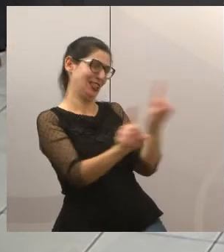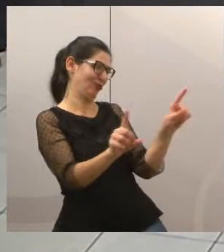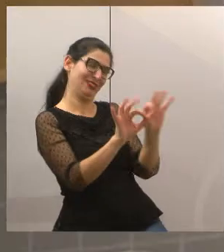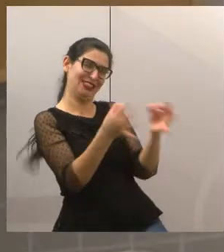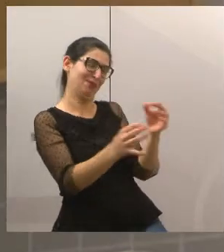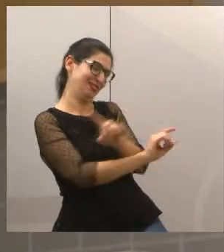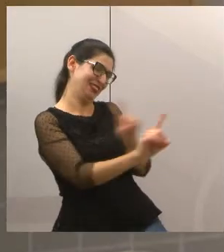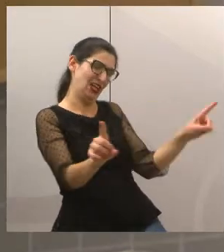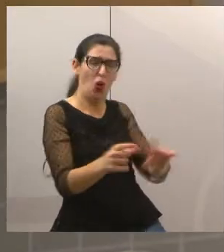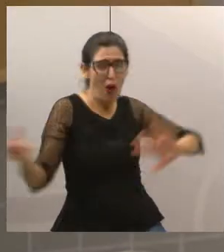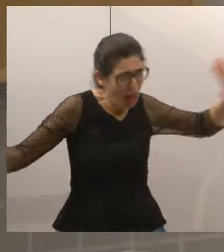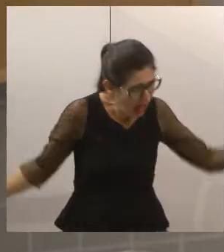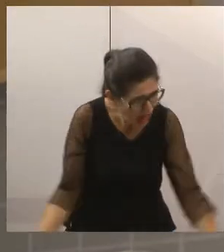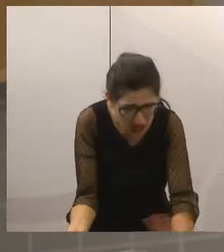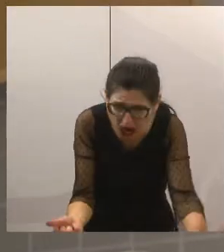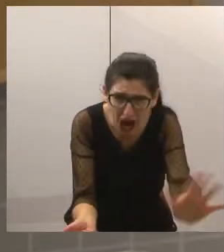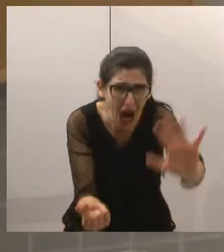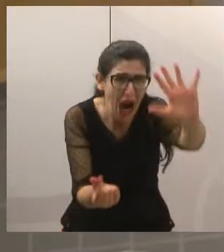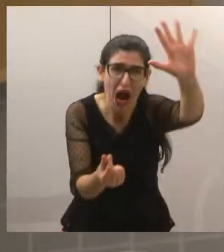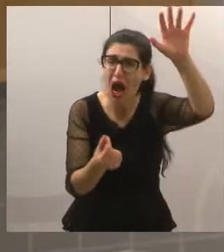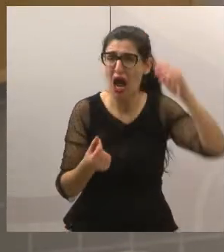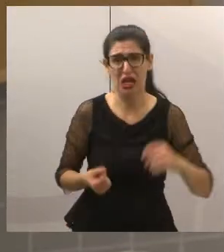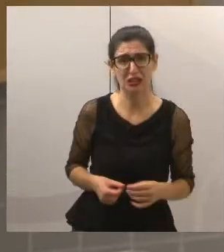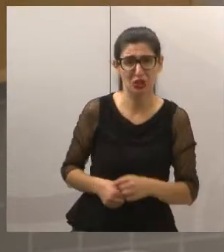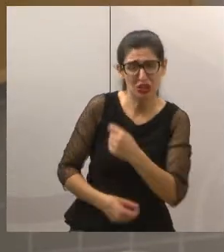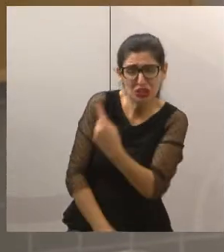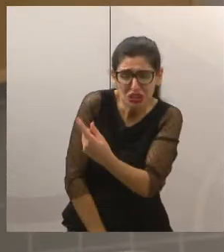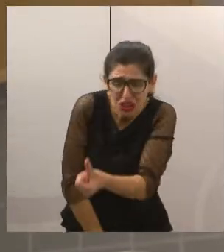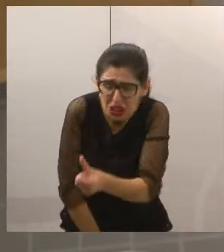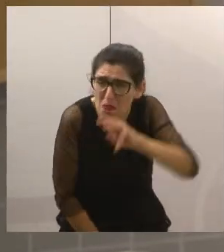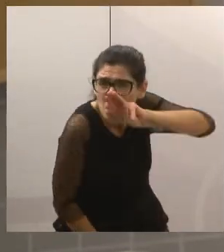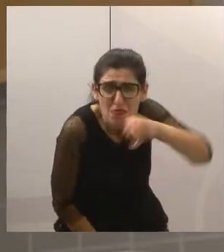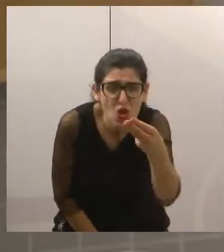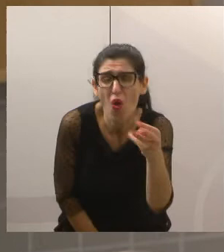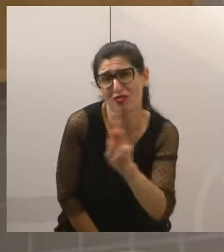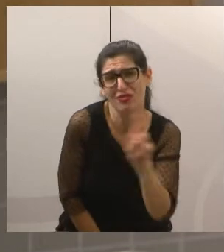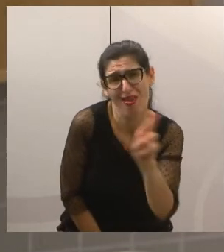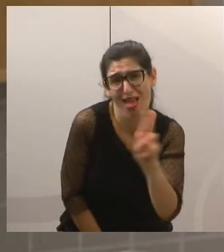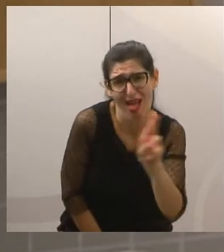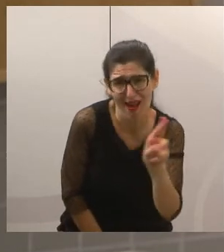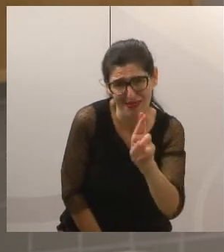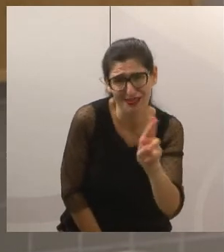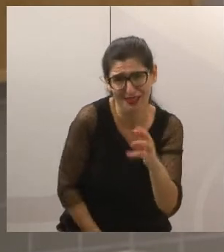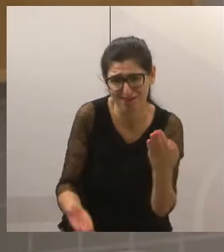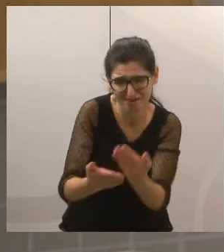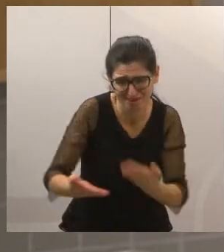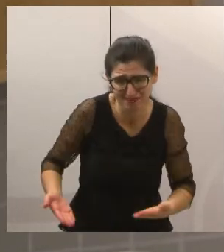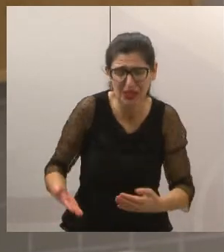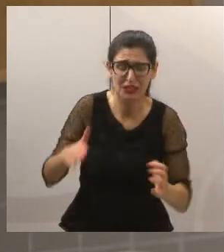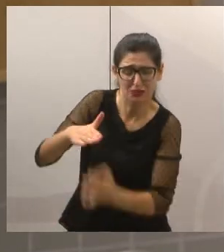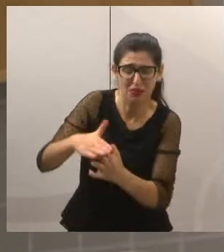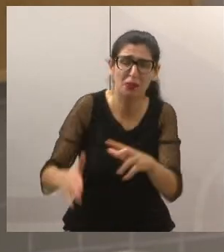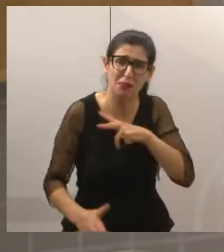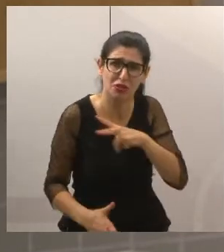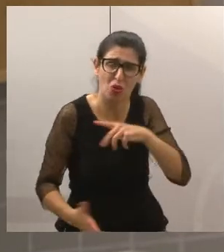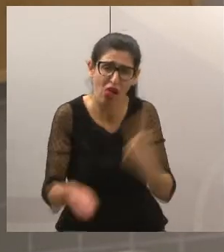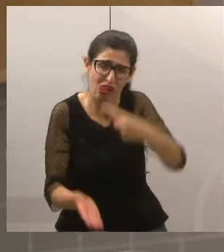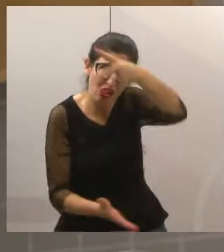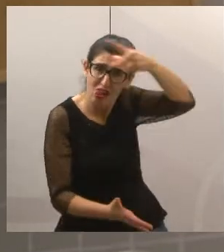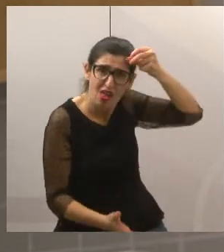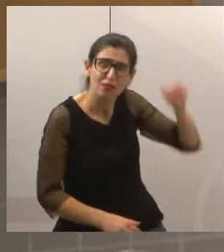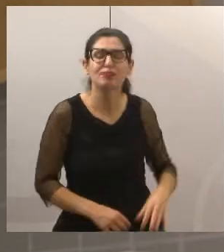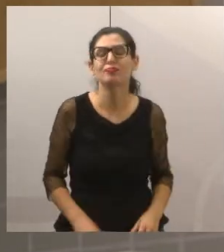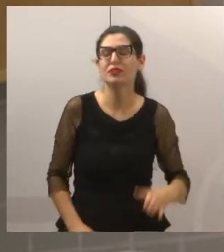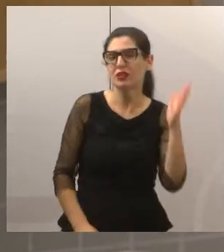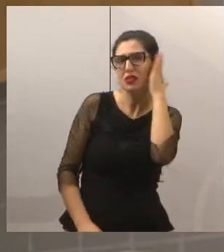cara, ela está licitada em 16 milhões de reais, e, como vocês mesmos sabem, o orçamento da